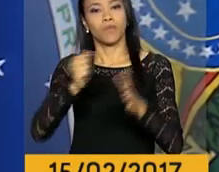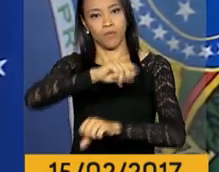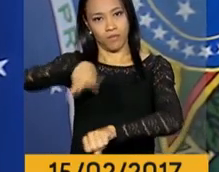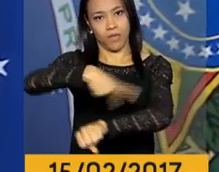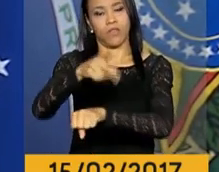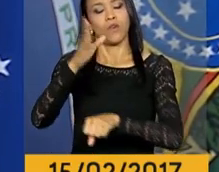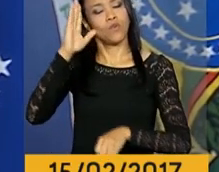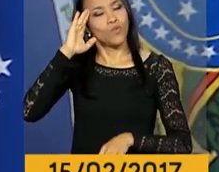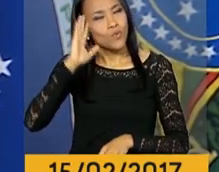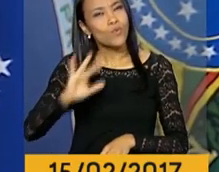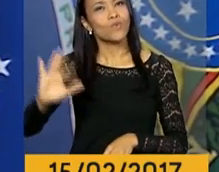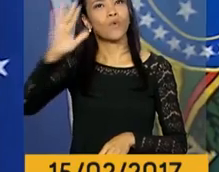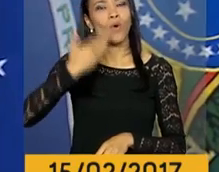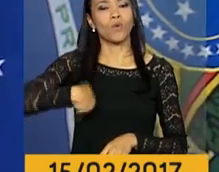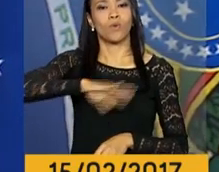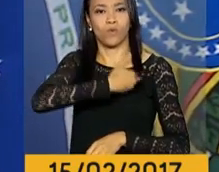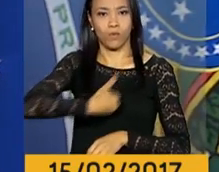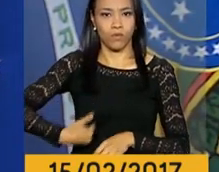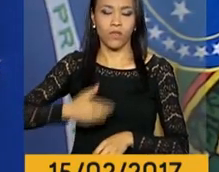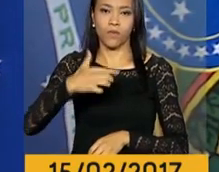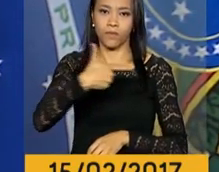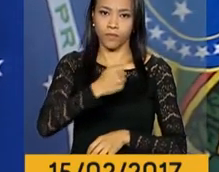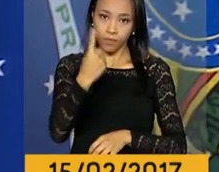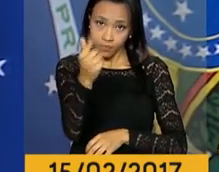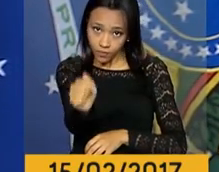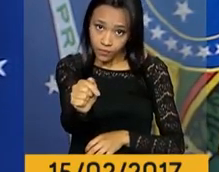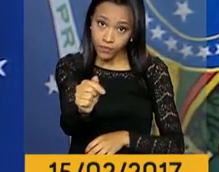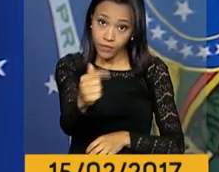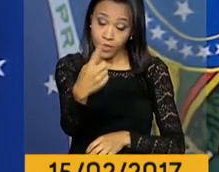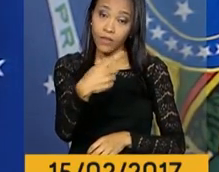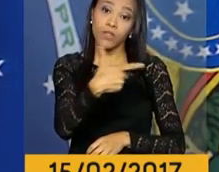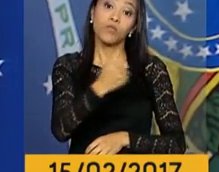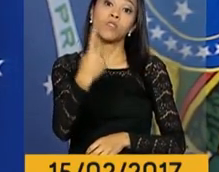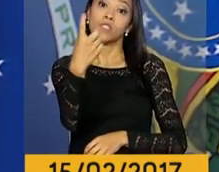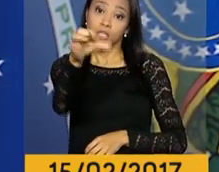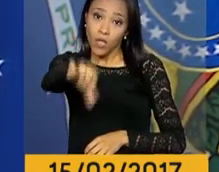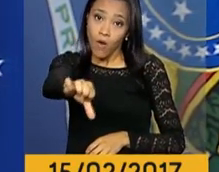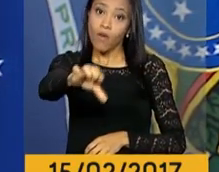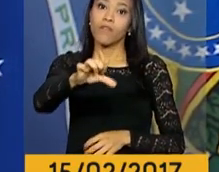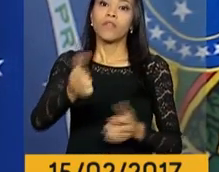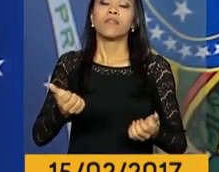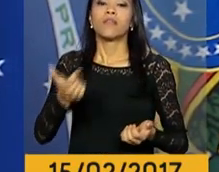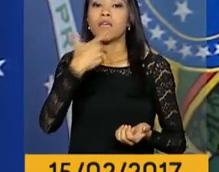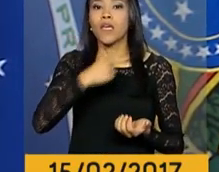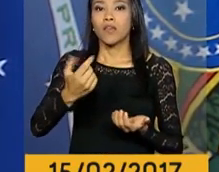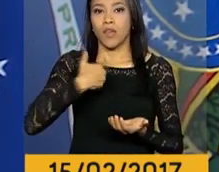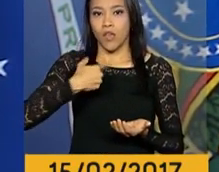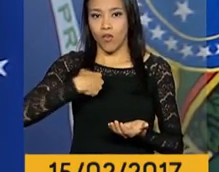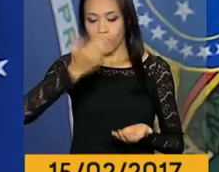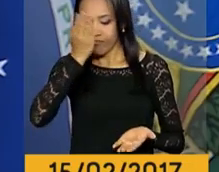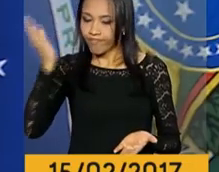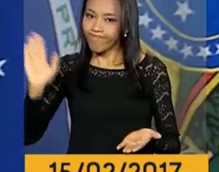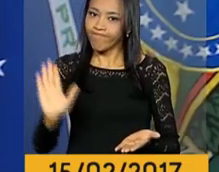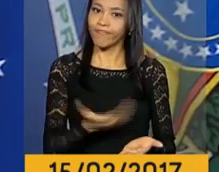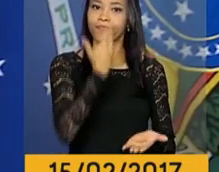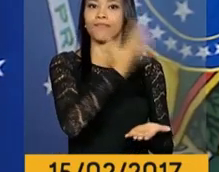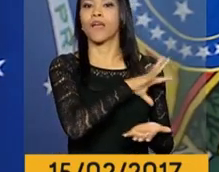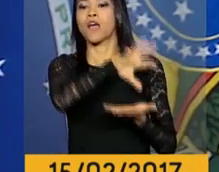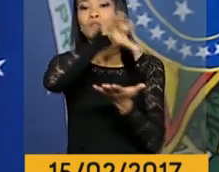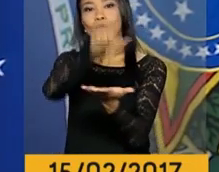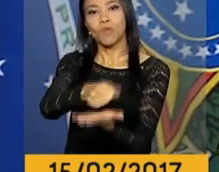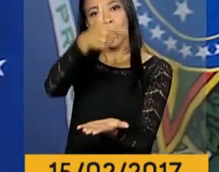do nosso governo é em 2019, né, entregar a quem venha eh um país nos trilhos.